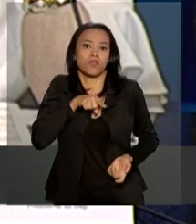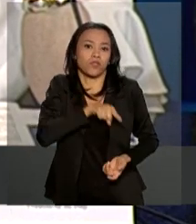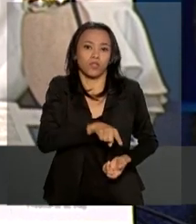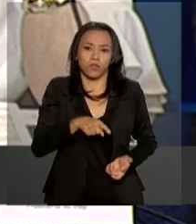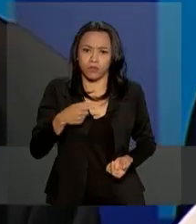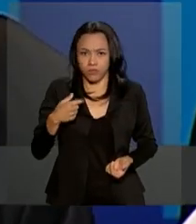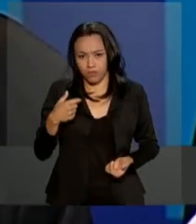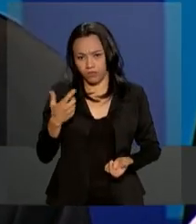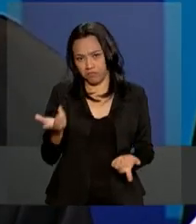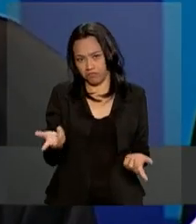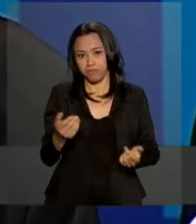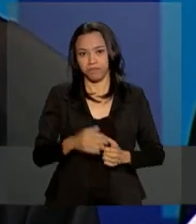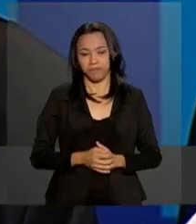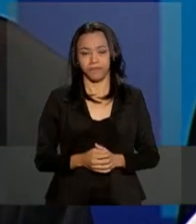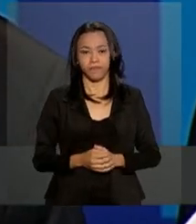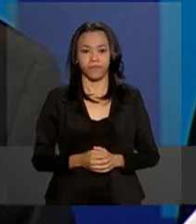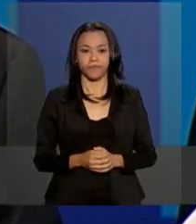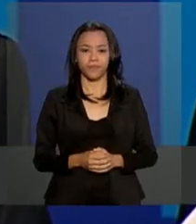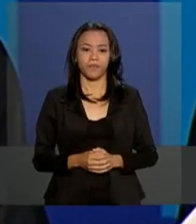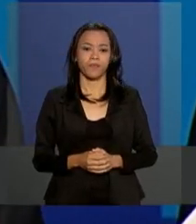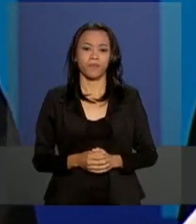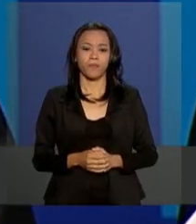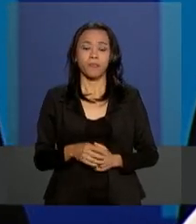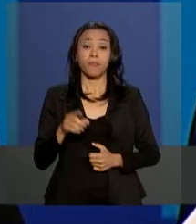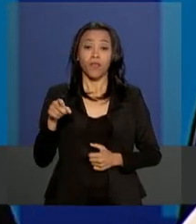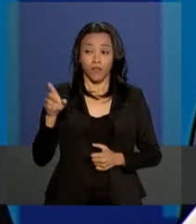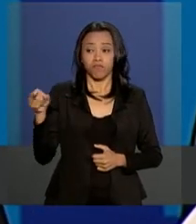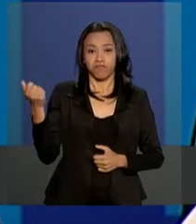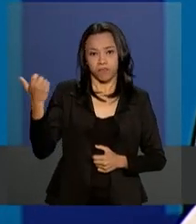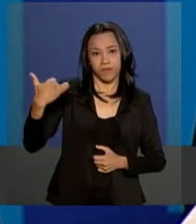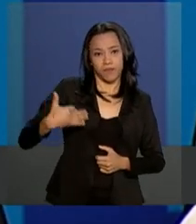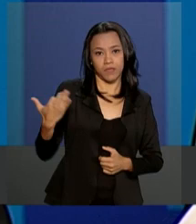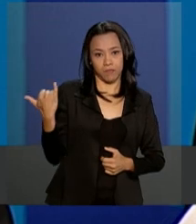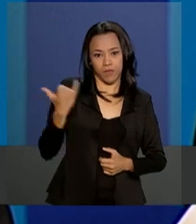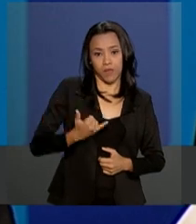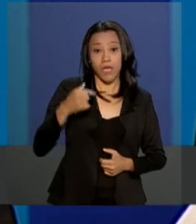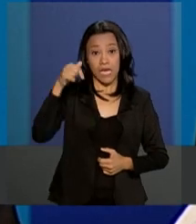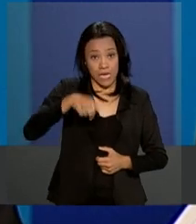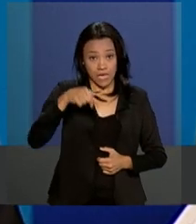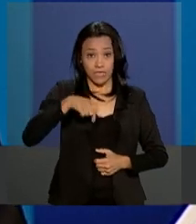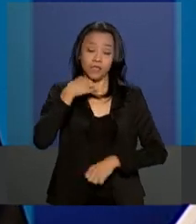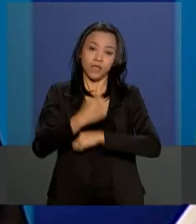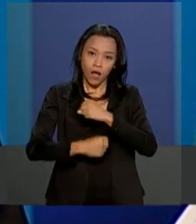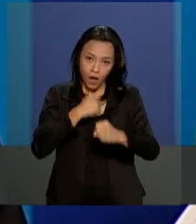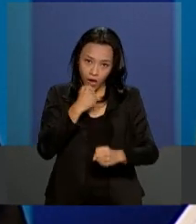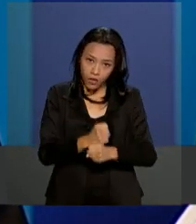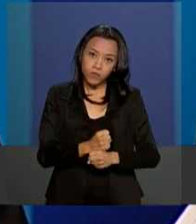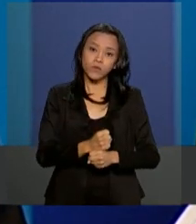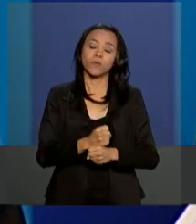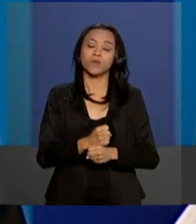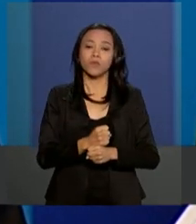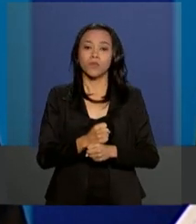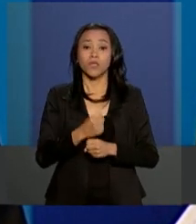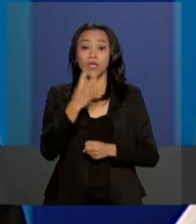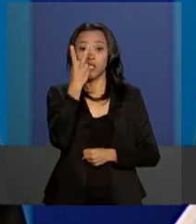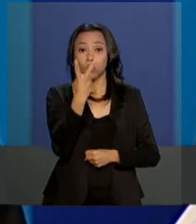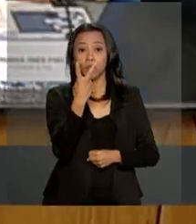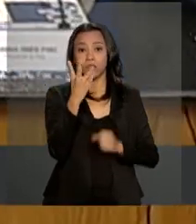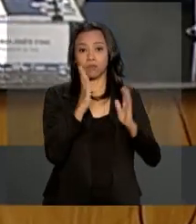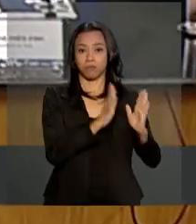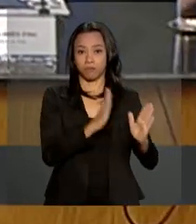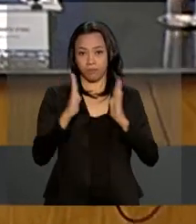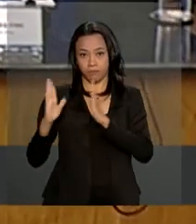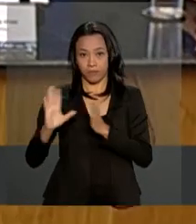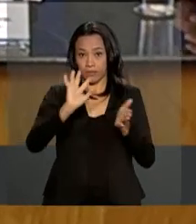reunir disse que só fará um completo em escrever esse ano pela primeira vez nós fizemos o processo de inscrição em dois momento um